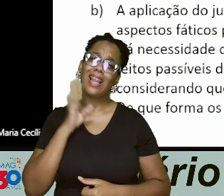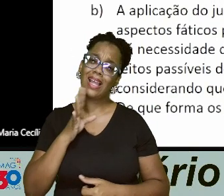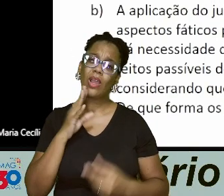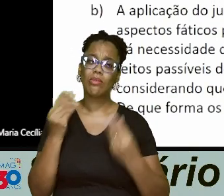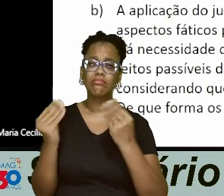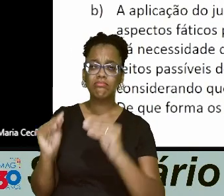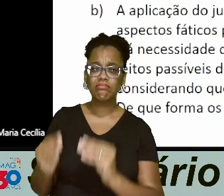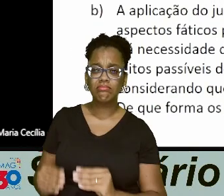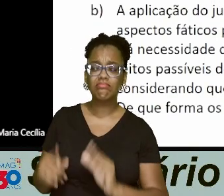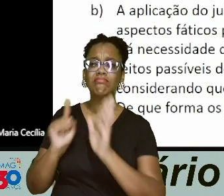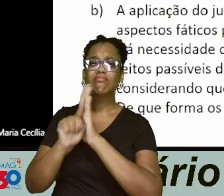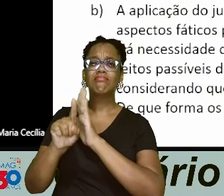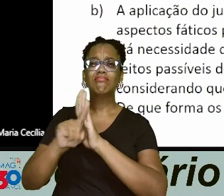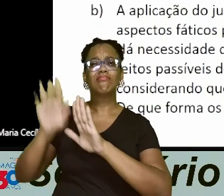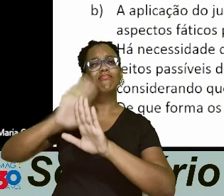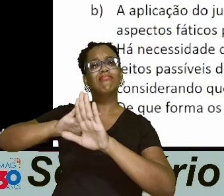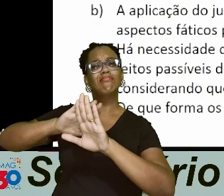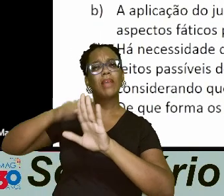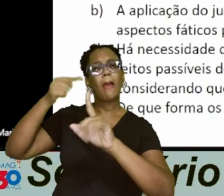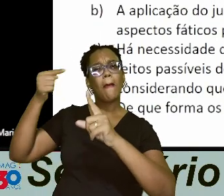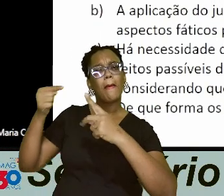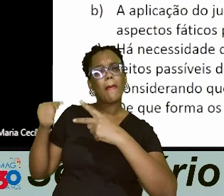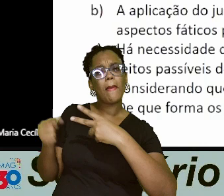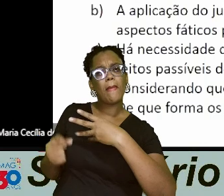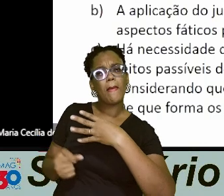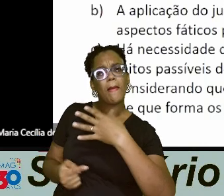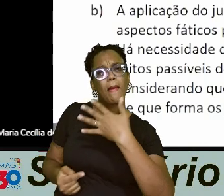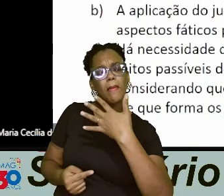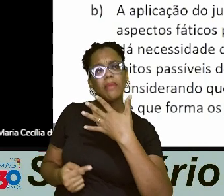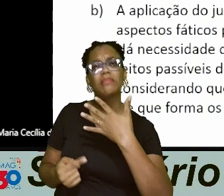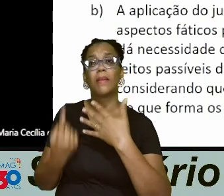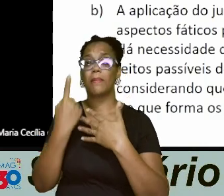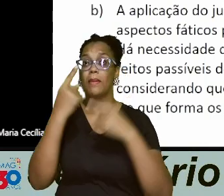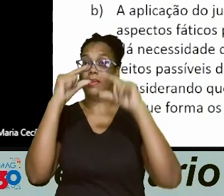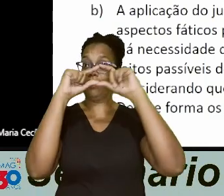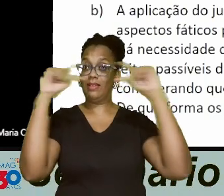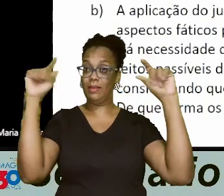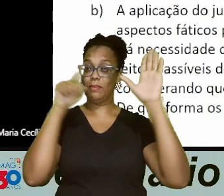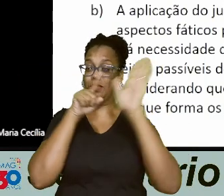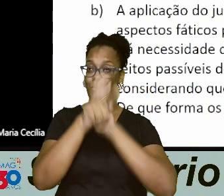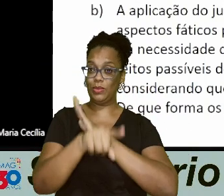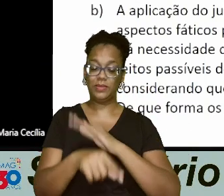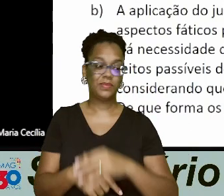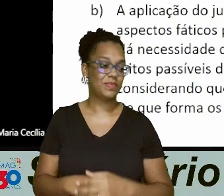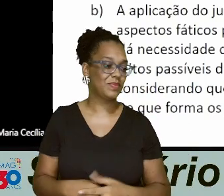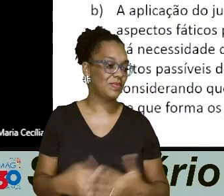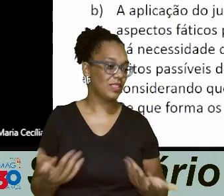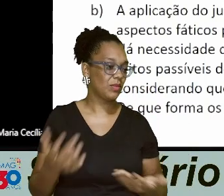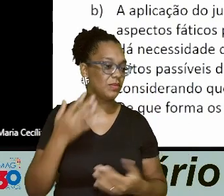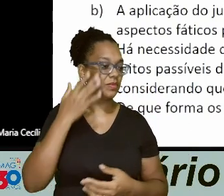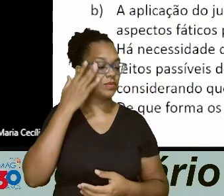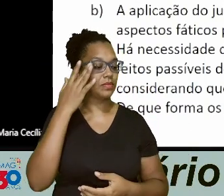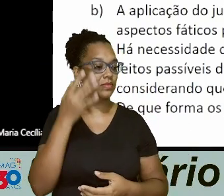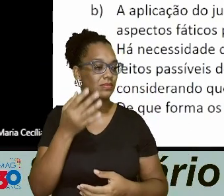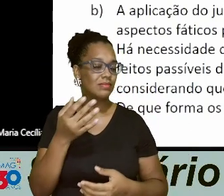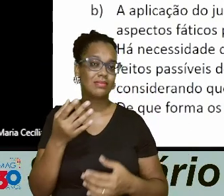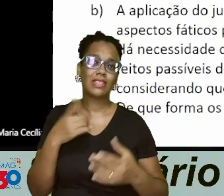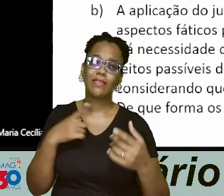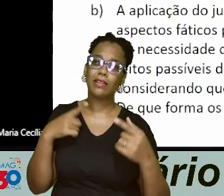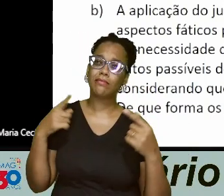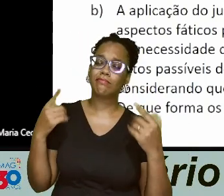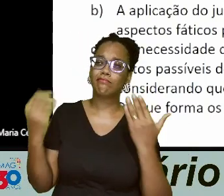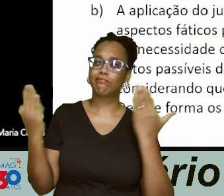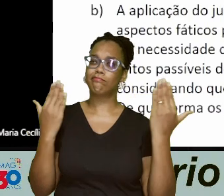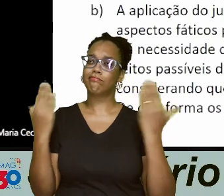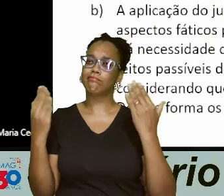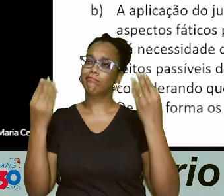questões de fundo que foram traçadas a partir dessa pergunta de pesquisa. Então, questionamentos colaterais, como desdobramentos